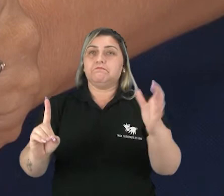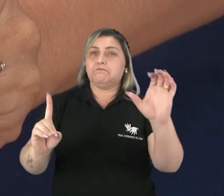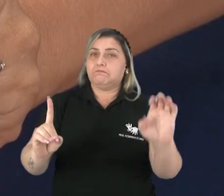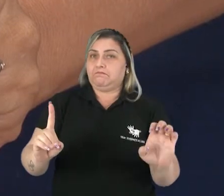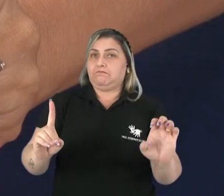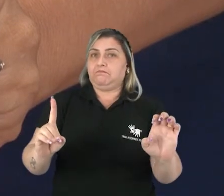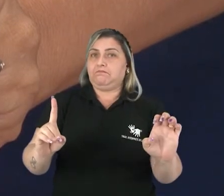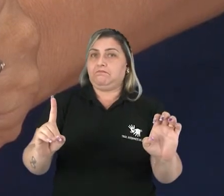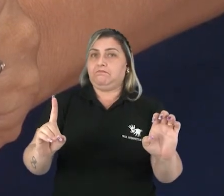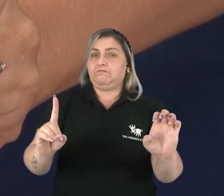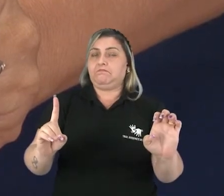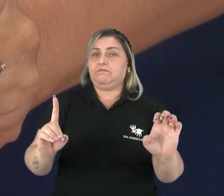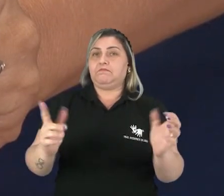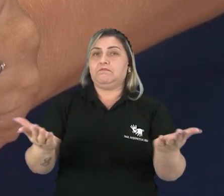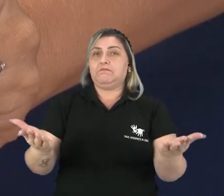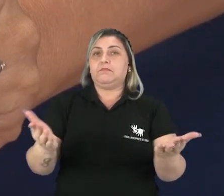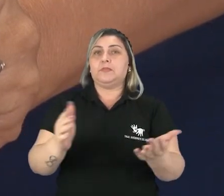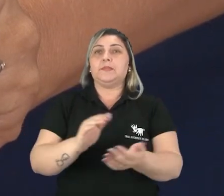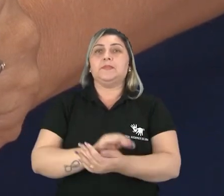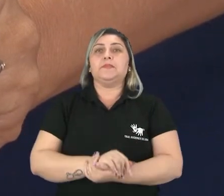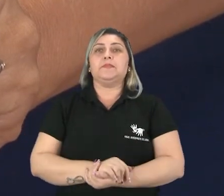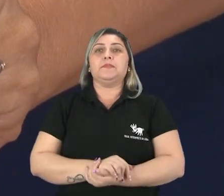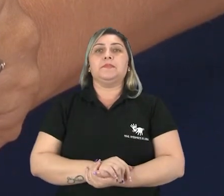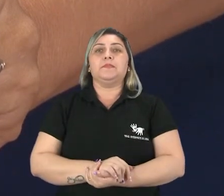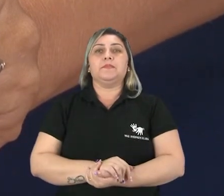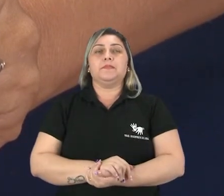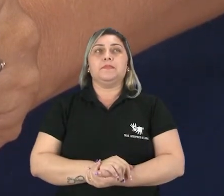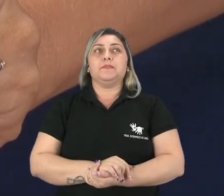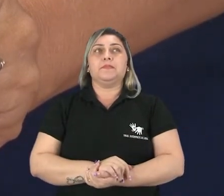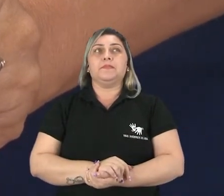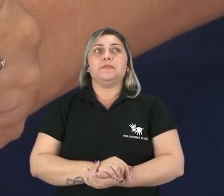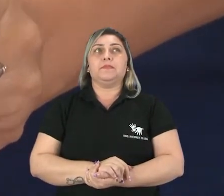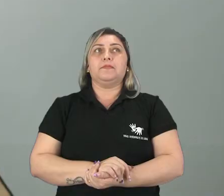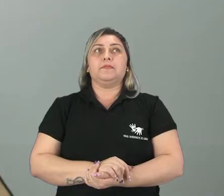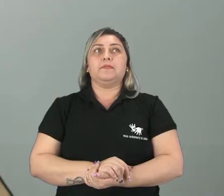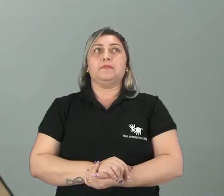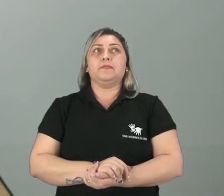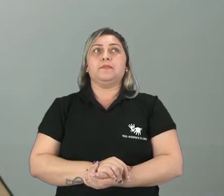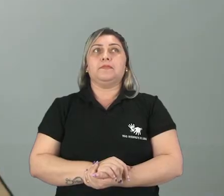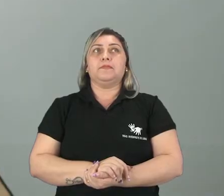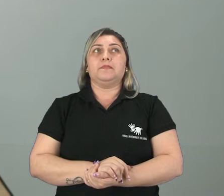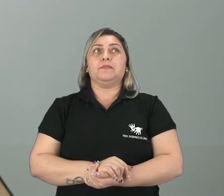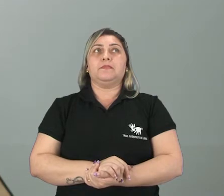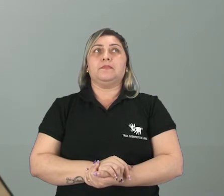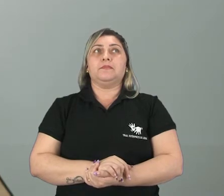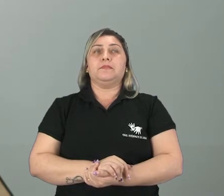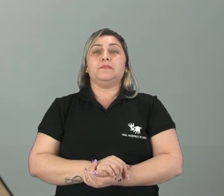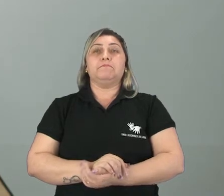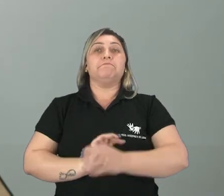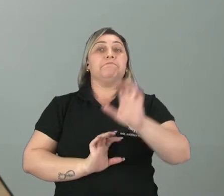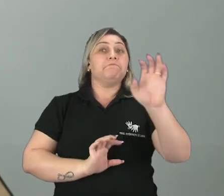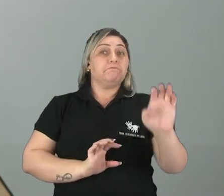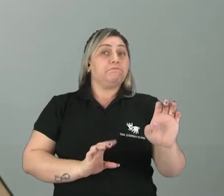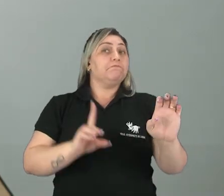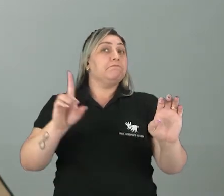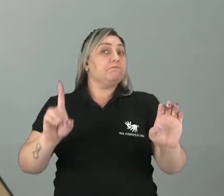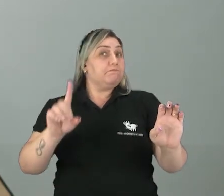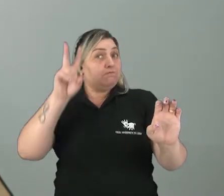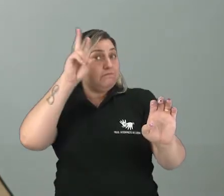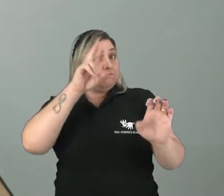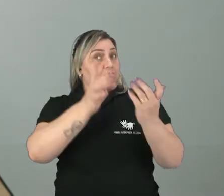ele está virado direita ou ele está do lado esquerdo para a direita ou para a esquerda